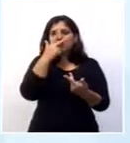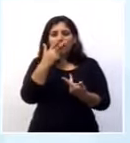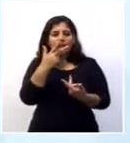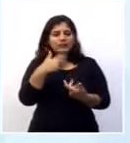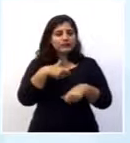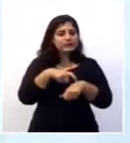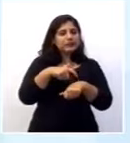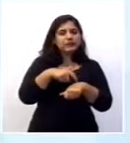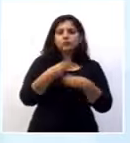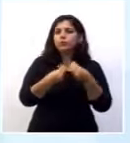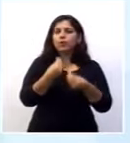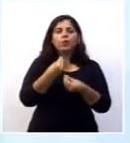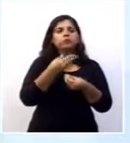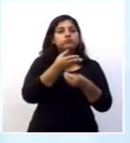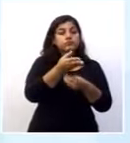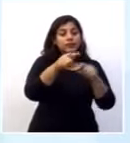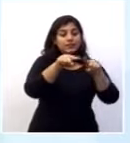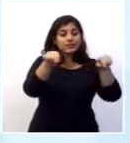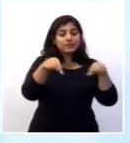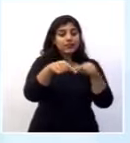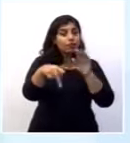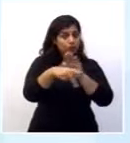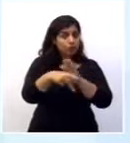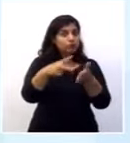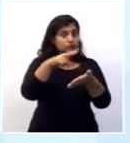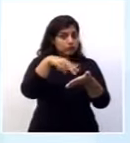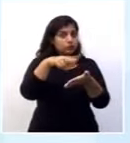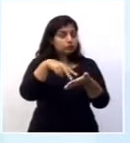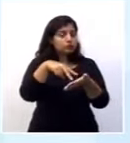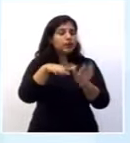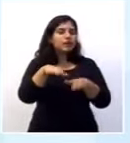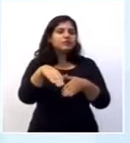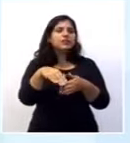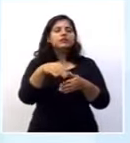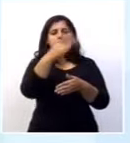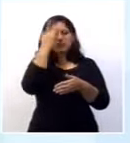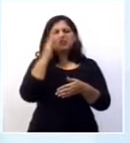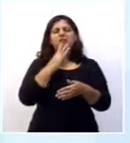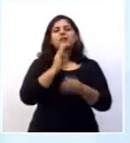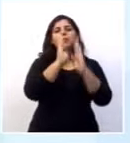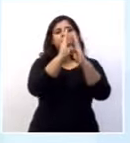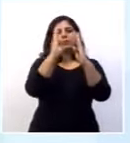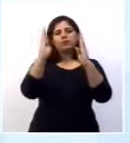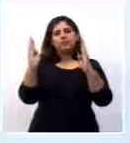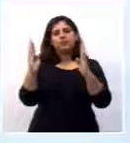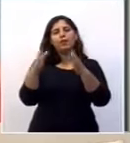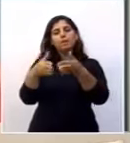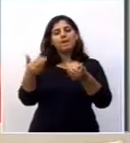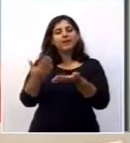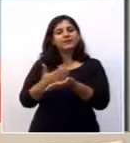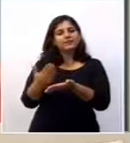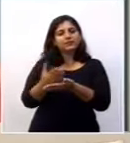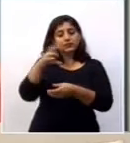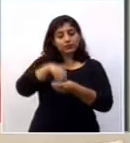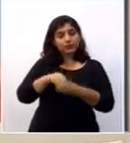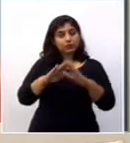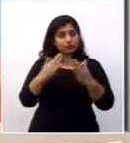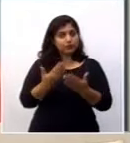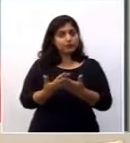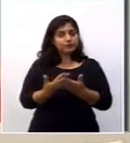tido tempo de conhecer a sua sala de leitura, que às vezes também é conhecida como a biblioteca, o espaço de empréstimos de livros dentro da escola,